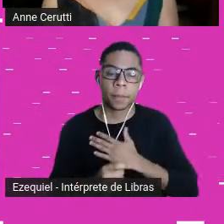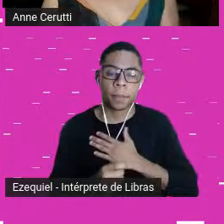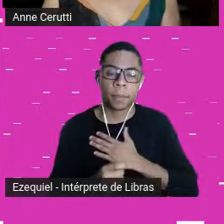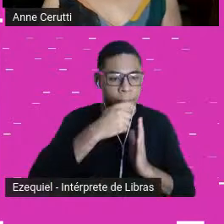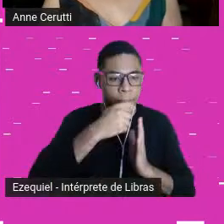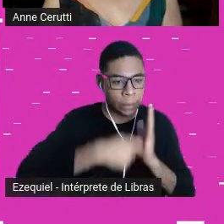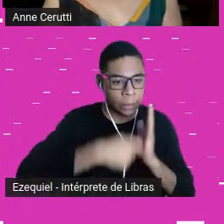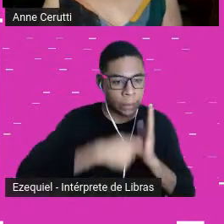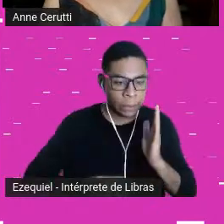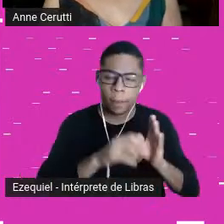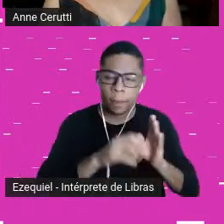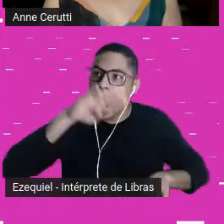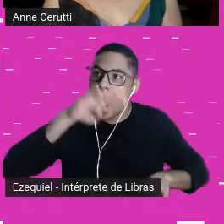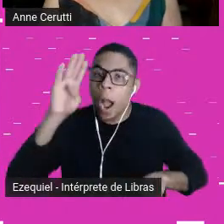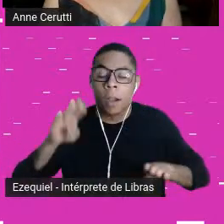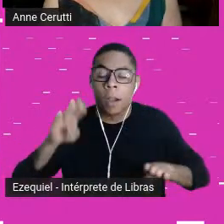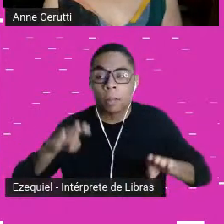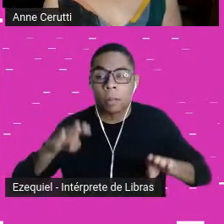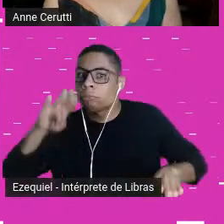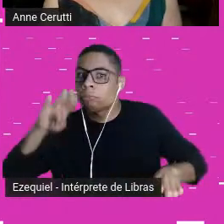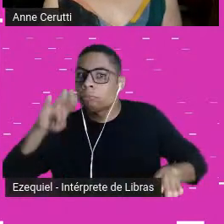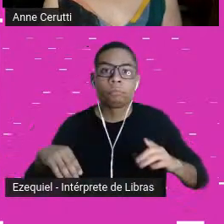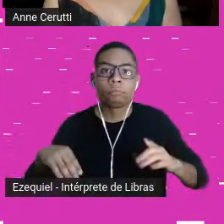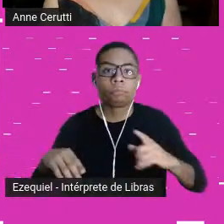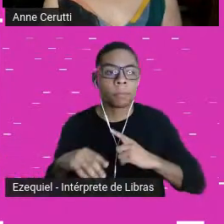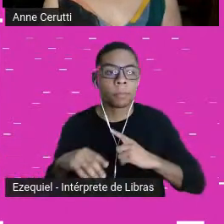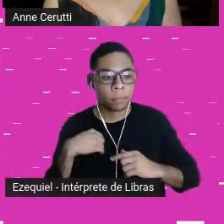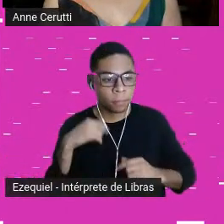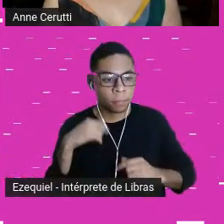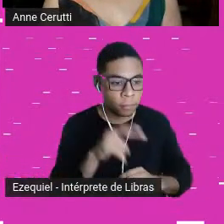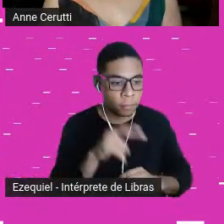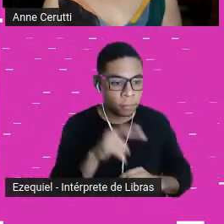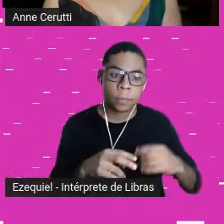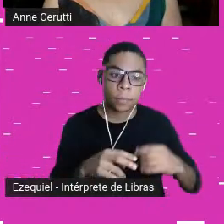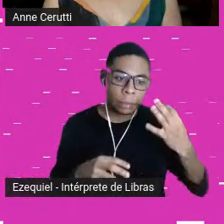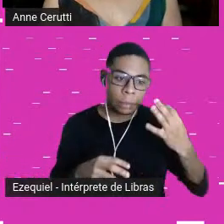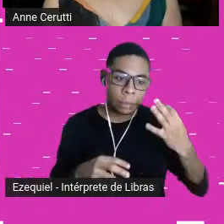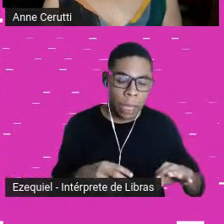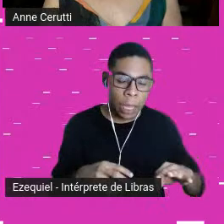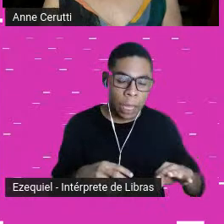para onde vai, daqui vai para lá. E a gente falava muito.